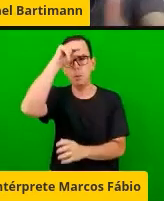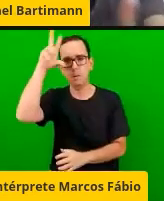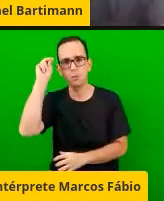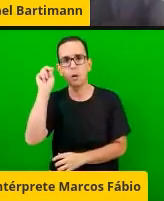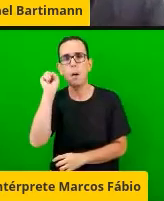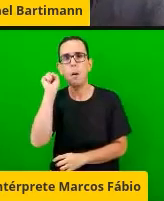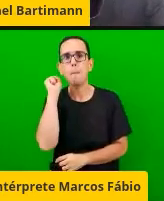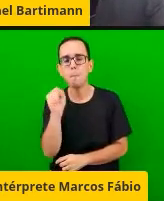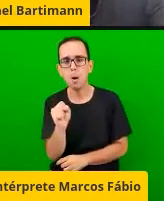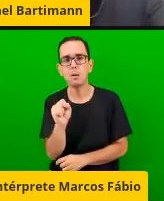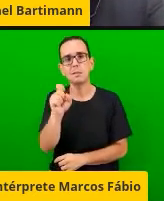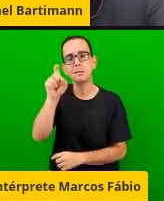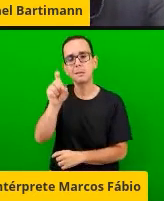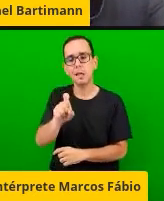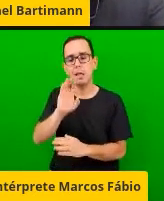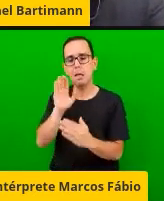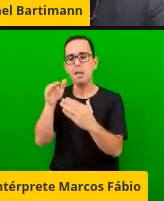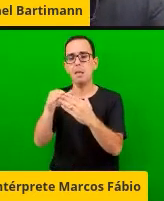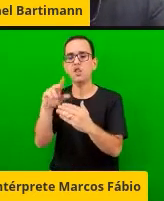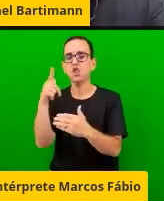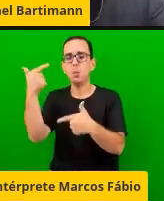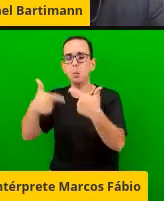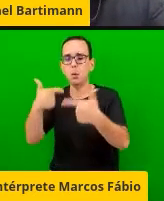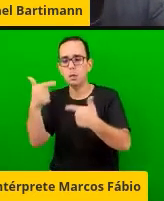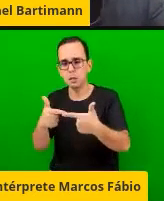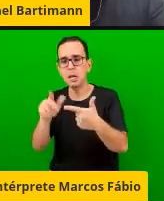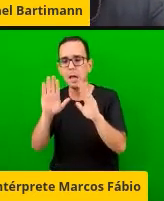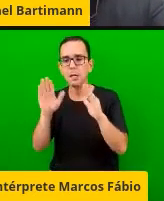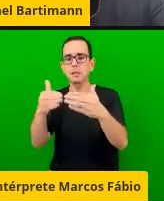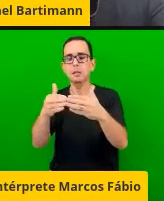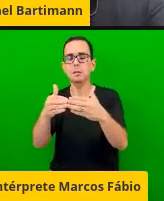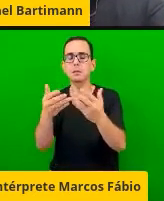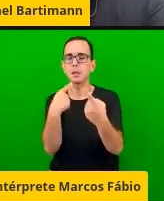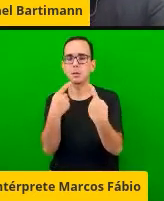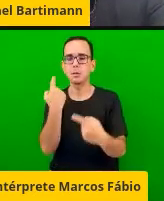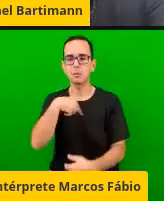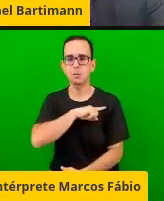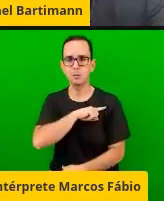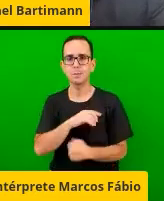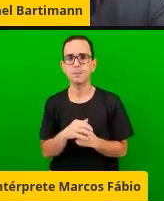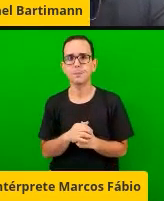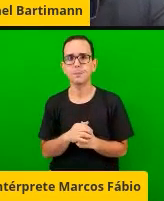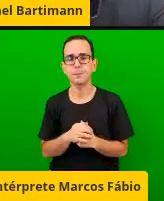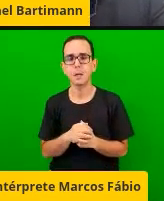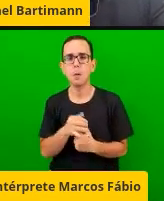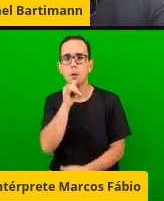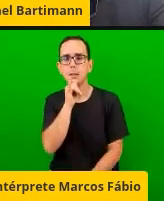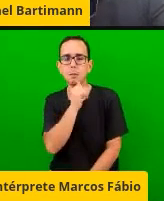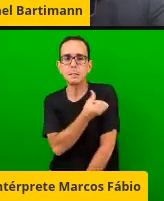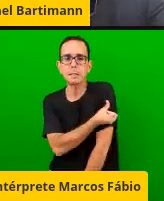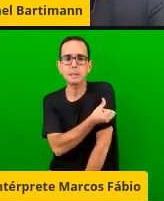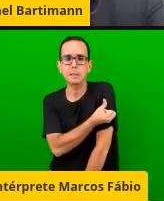na perspectiva da geopolítica, que é a temática central aqui da nossa discussão. No 6º ano, por exemplo, nós temos os